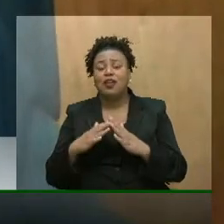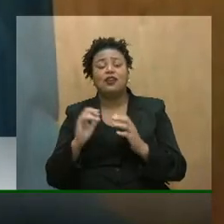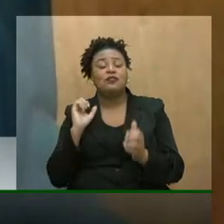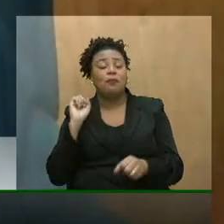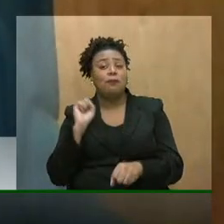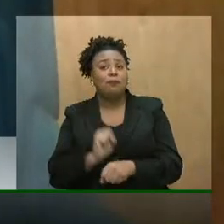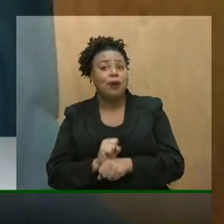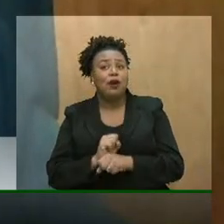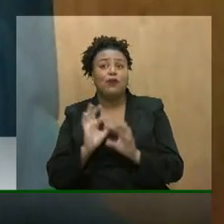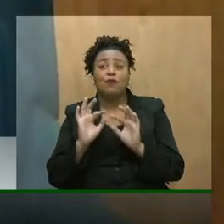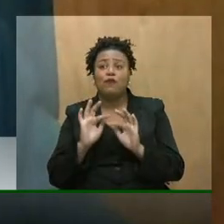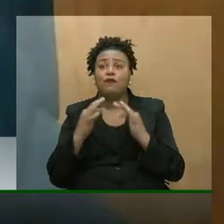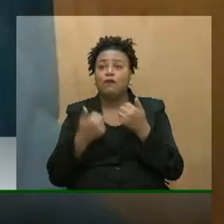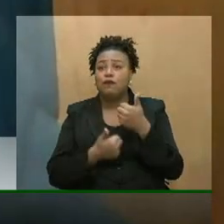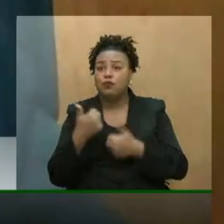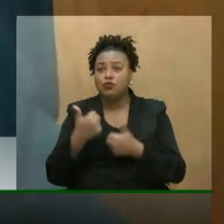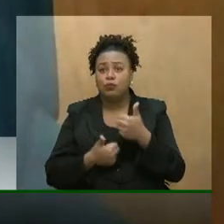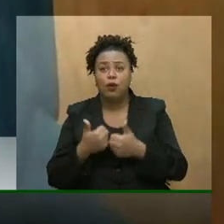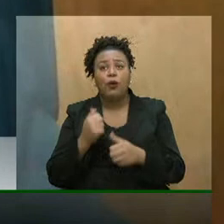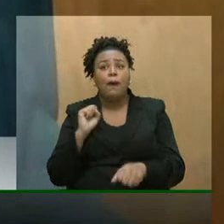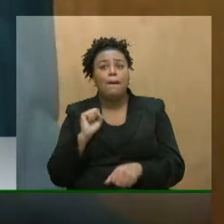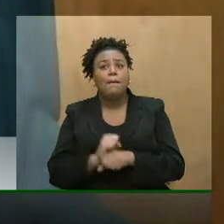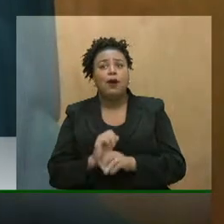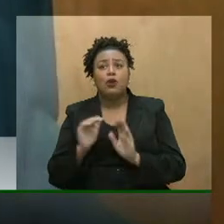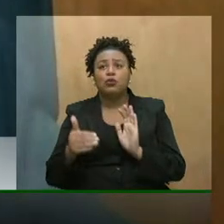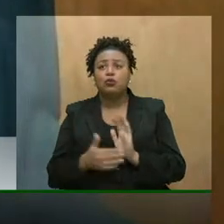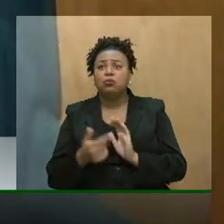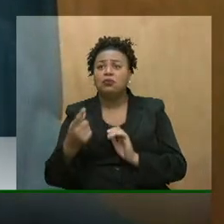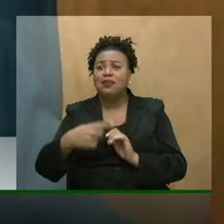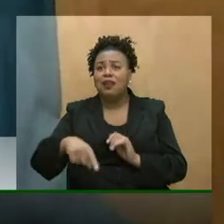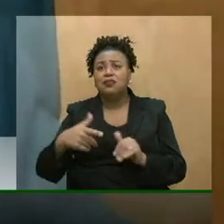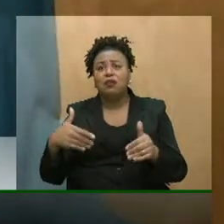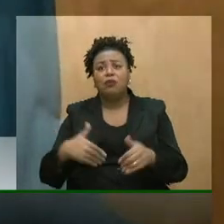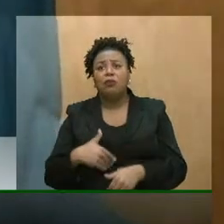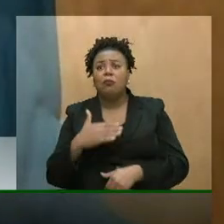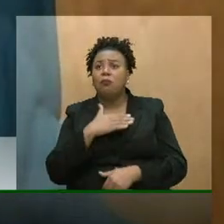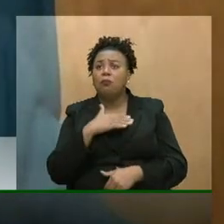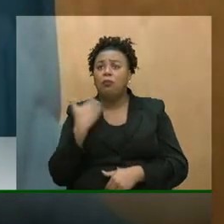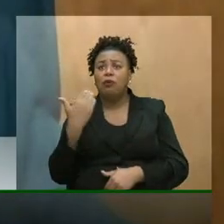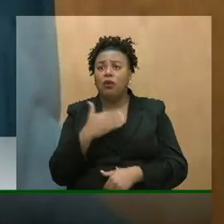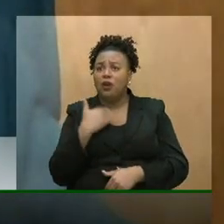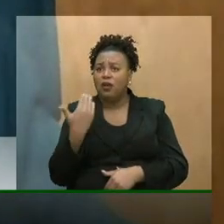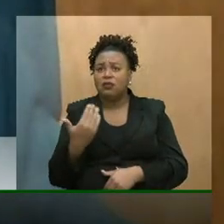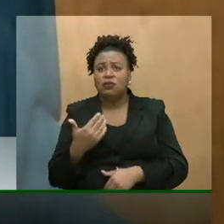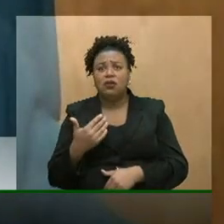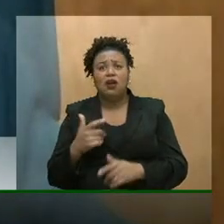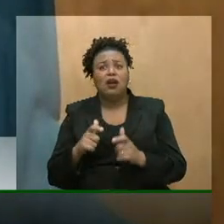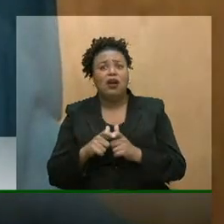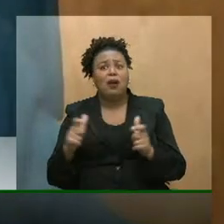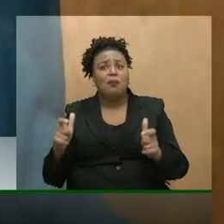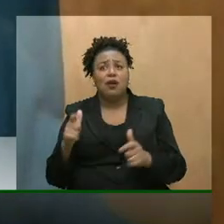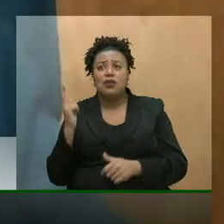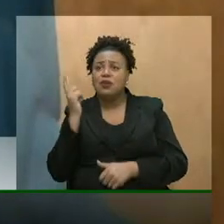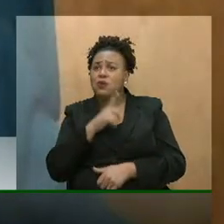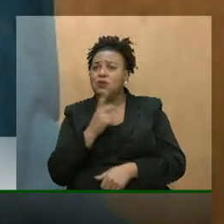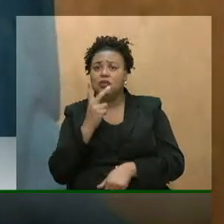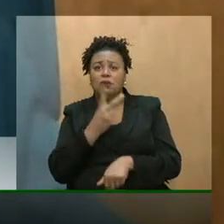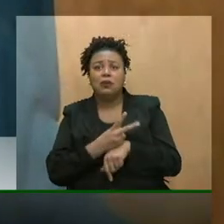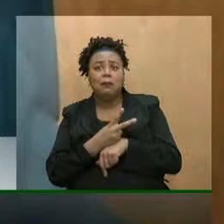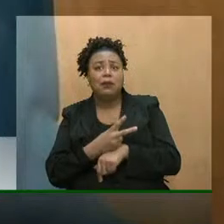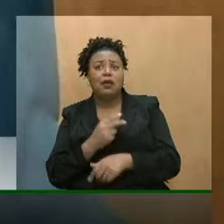tudo. E eles estão, como se diz, morrendo à míngua. A grande maioria não conseguiu sequer um empréstimo nos